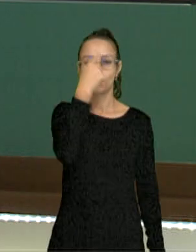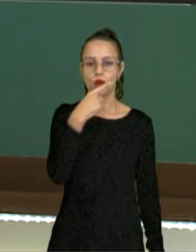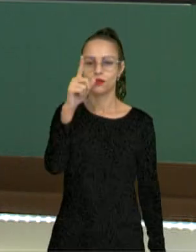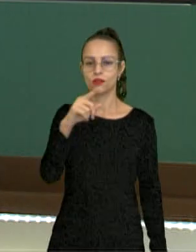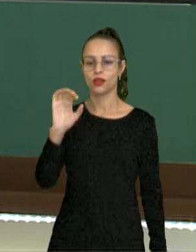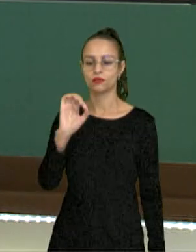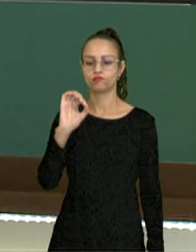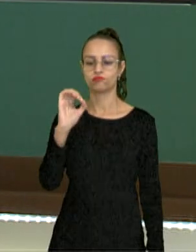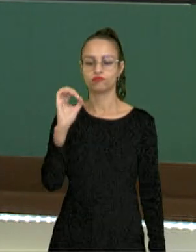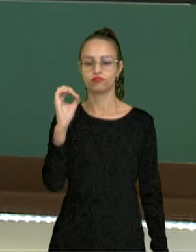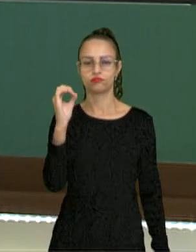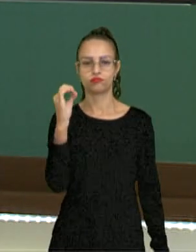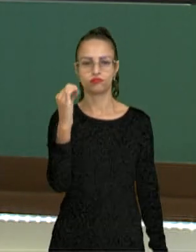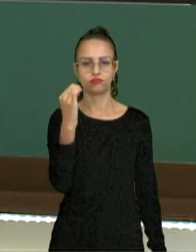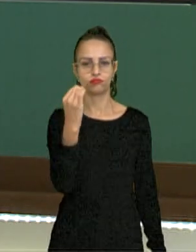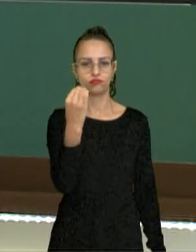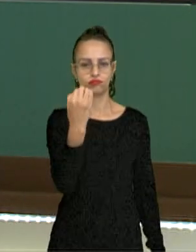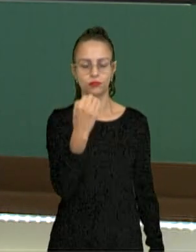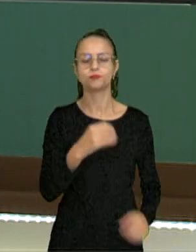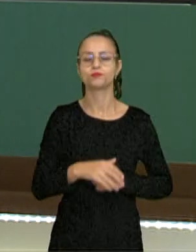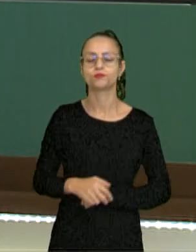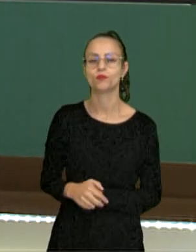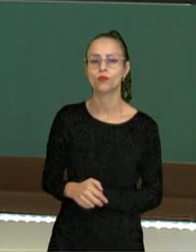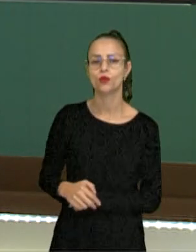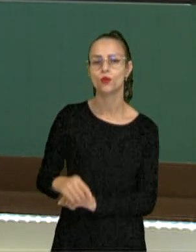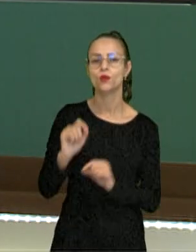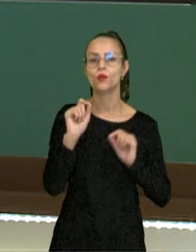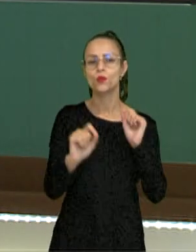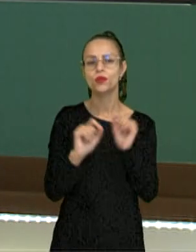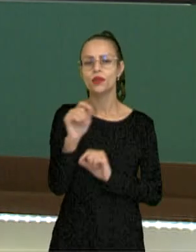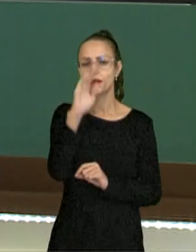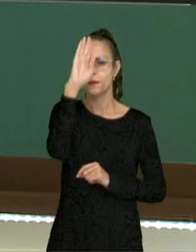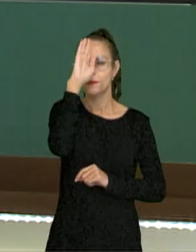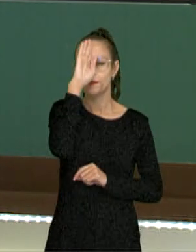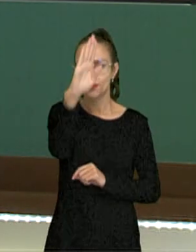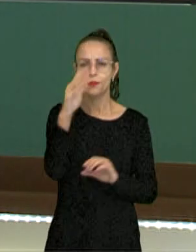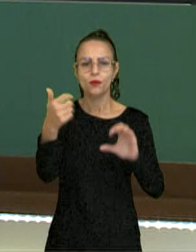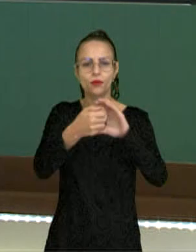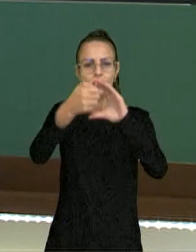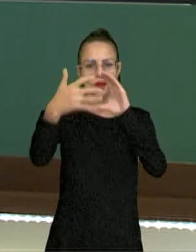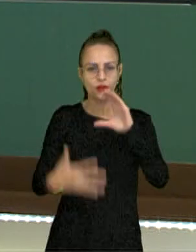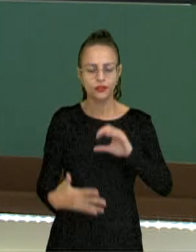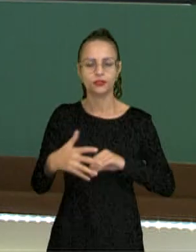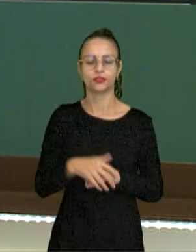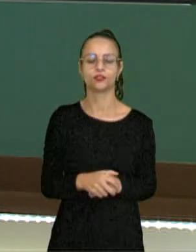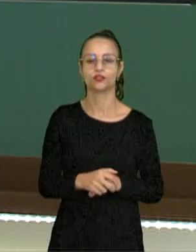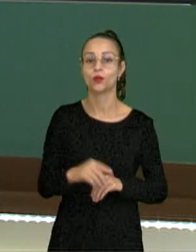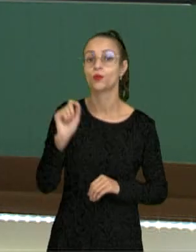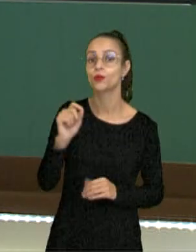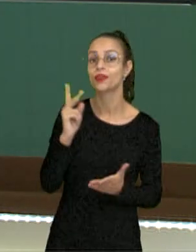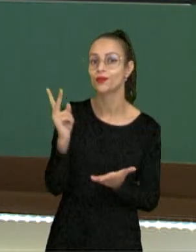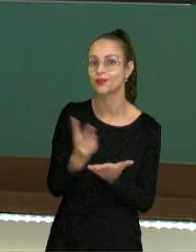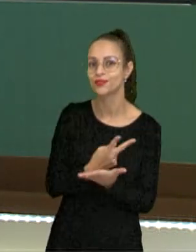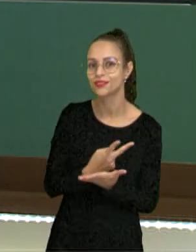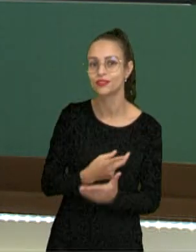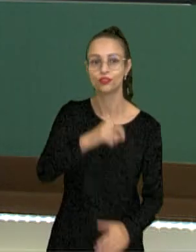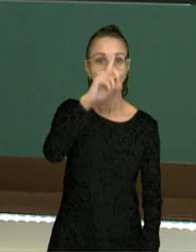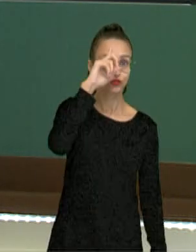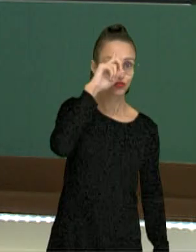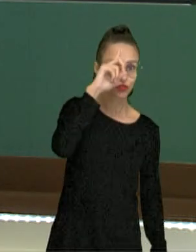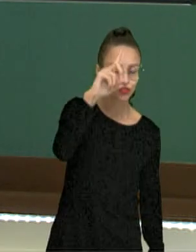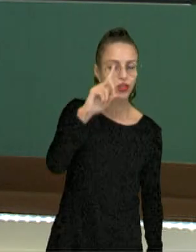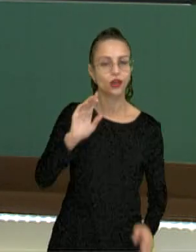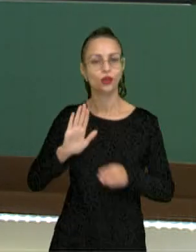E o que nós temos ali de principais características? A sucessão dos dias